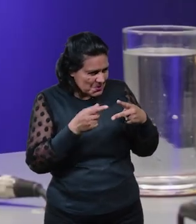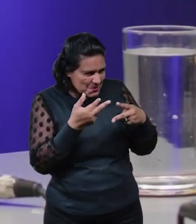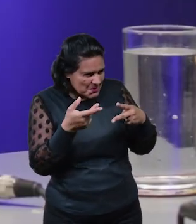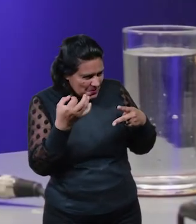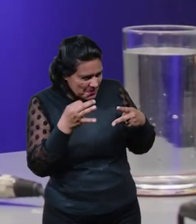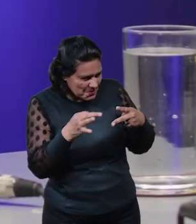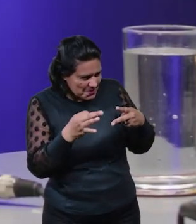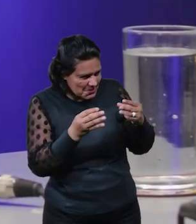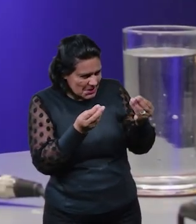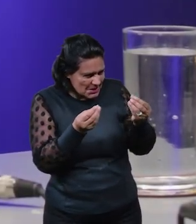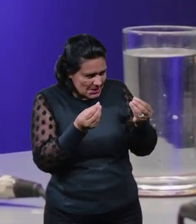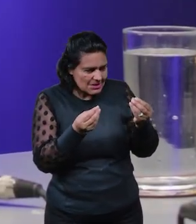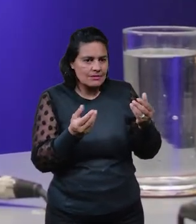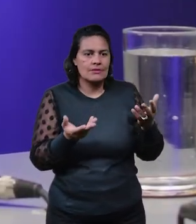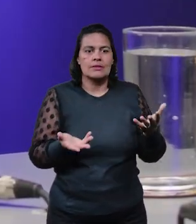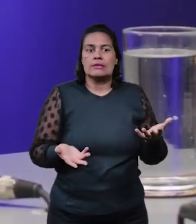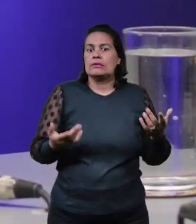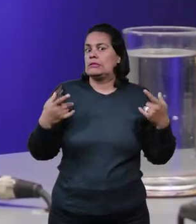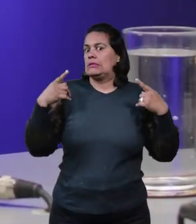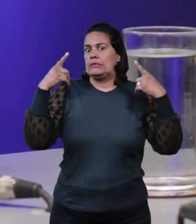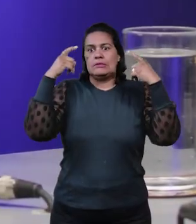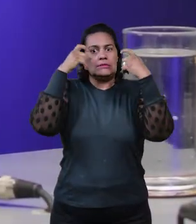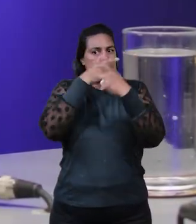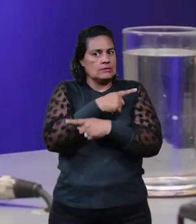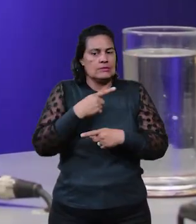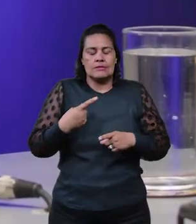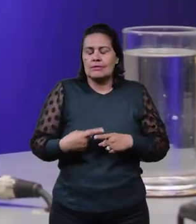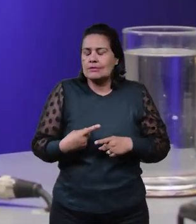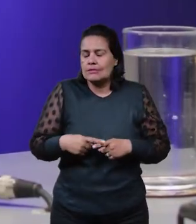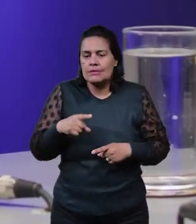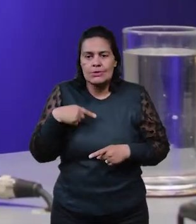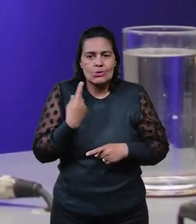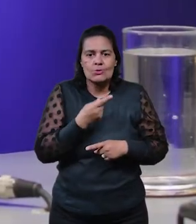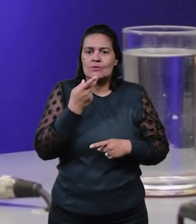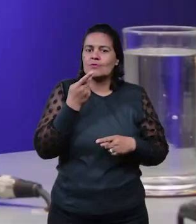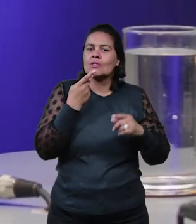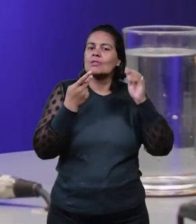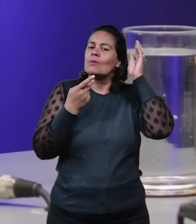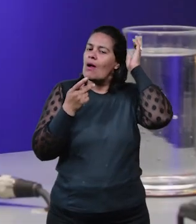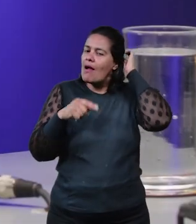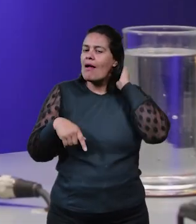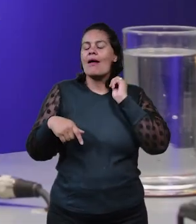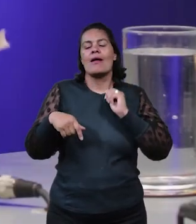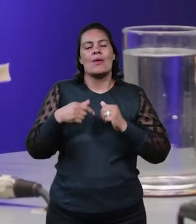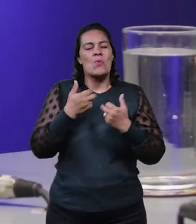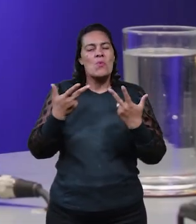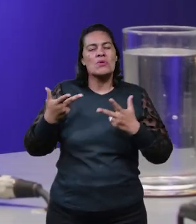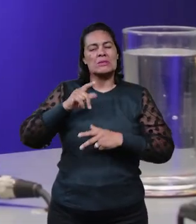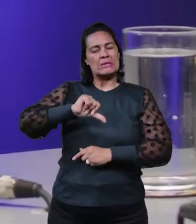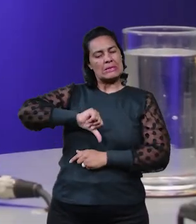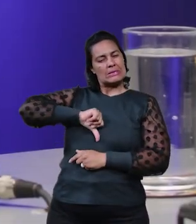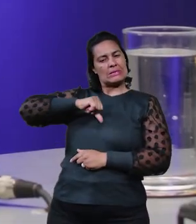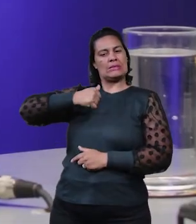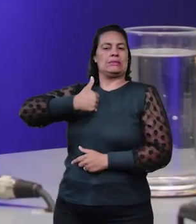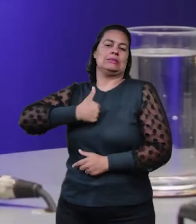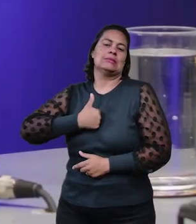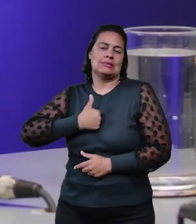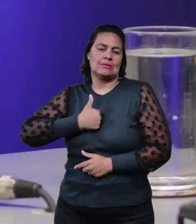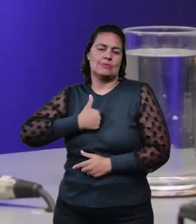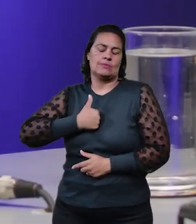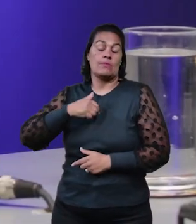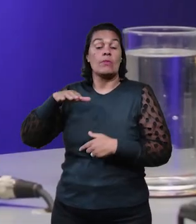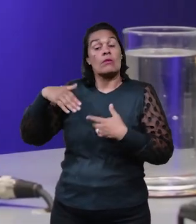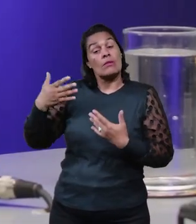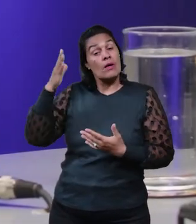né? texturas, sem contar, tipo, a agonia, porque a gente tá falando, né, de imagem, a autoestima. Então,